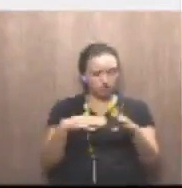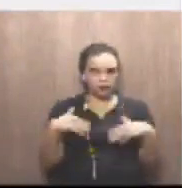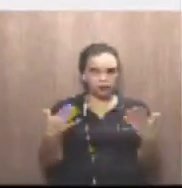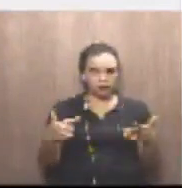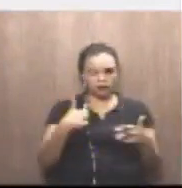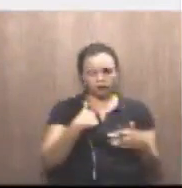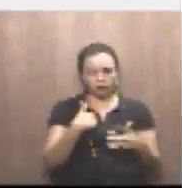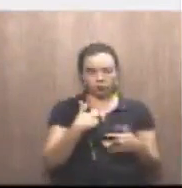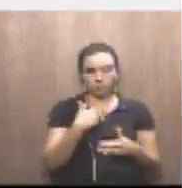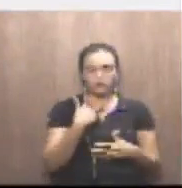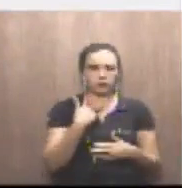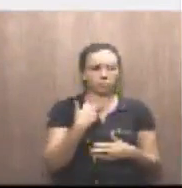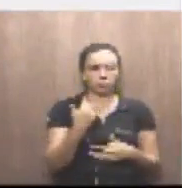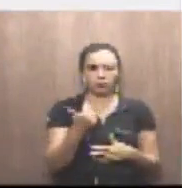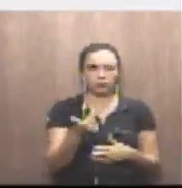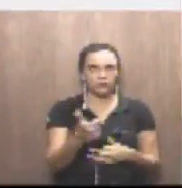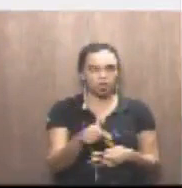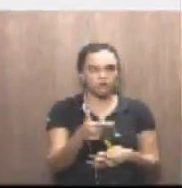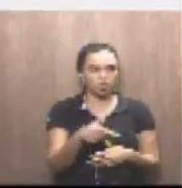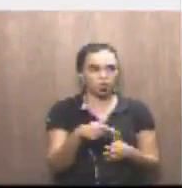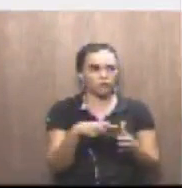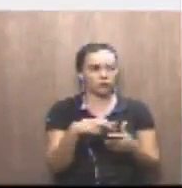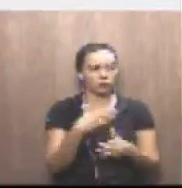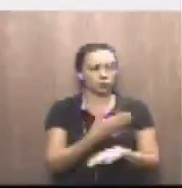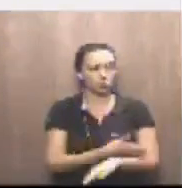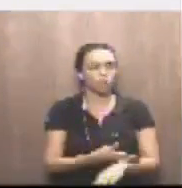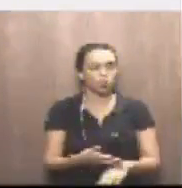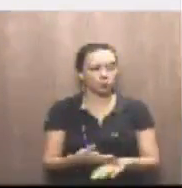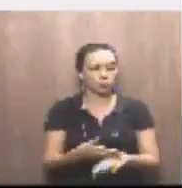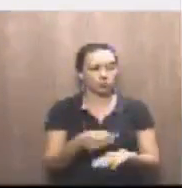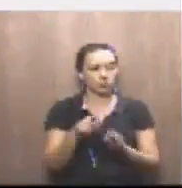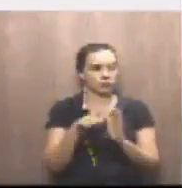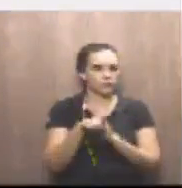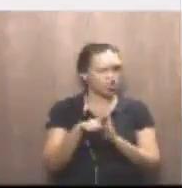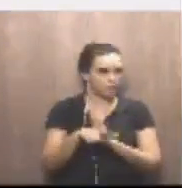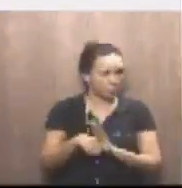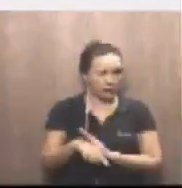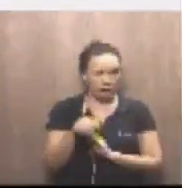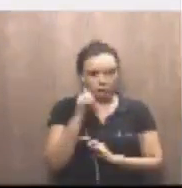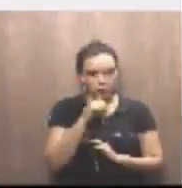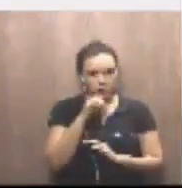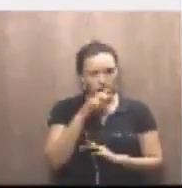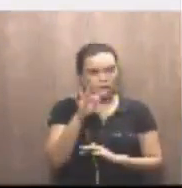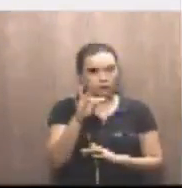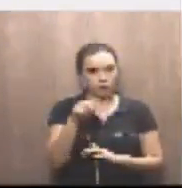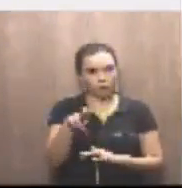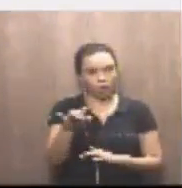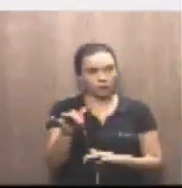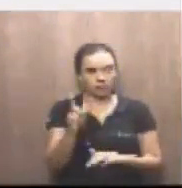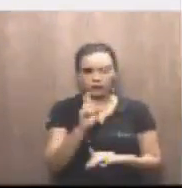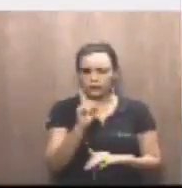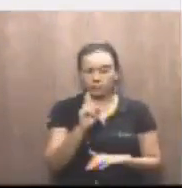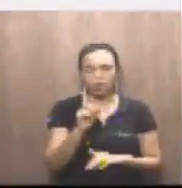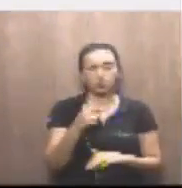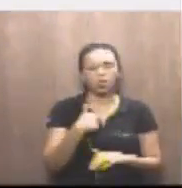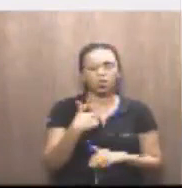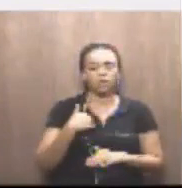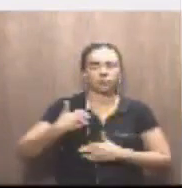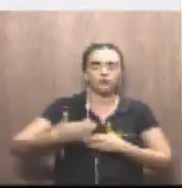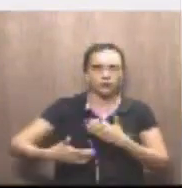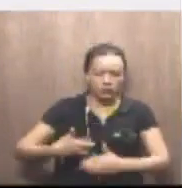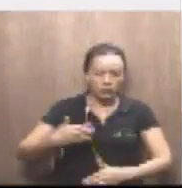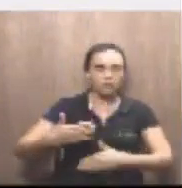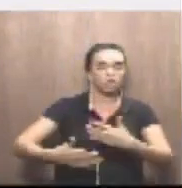eu não tenho esse hábito de fazer exame de toque. Então, vai deixando, contrações ritmadas,